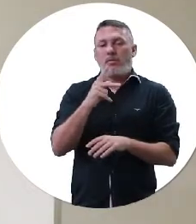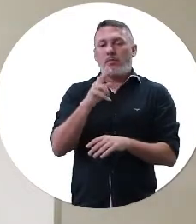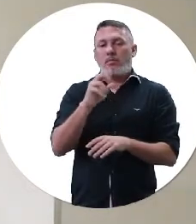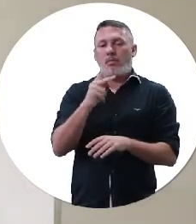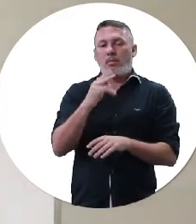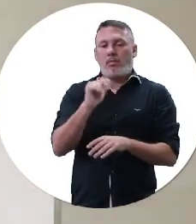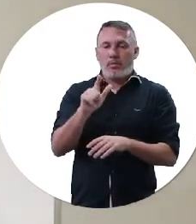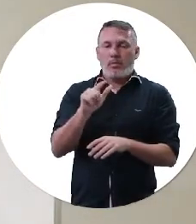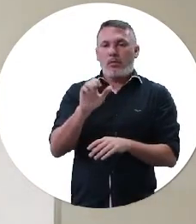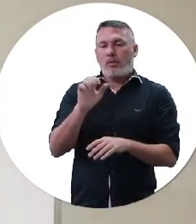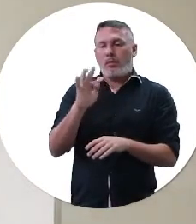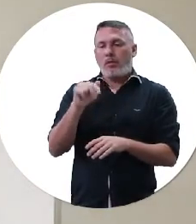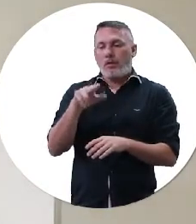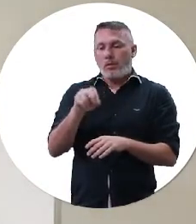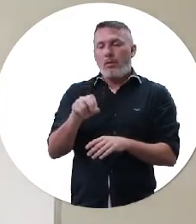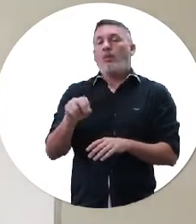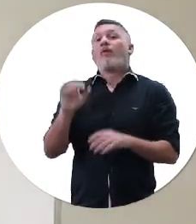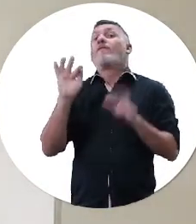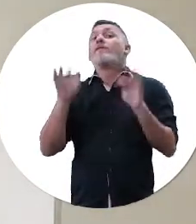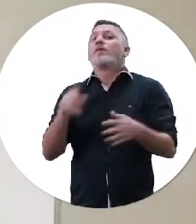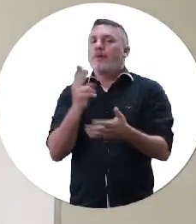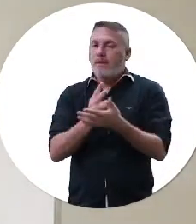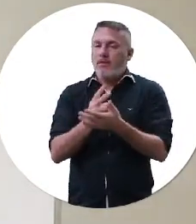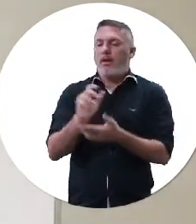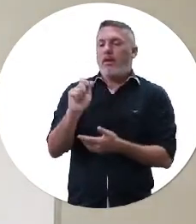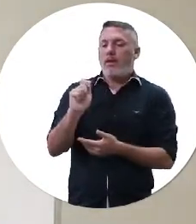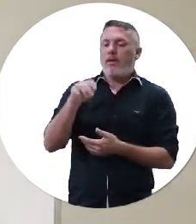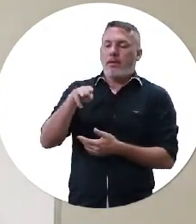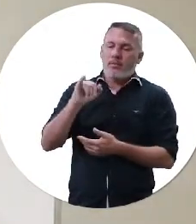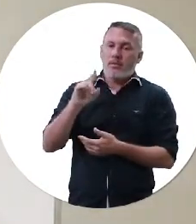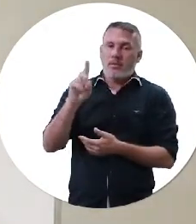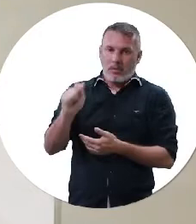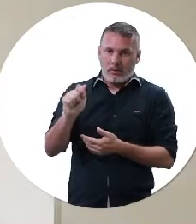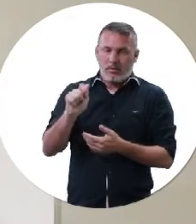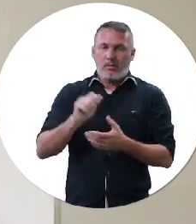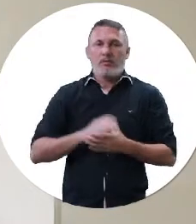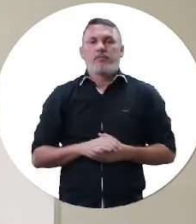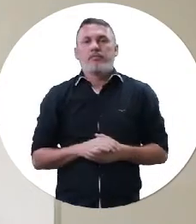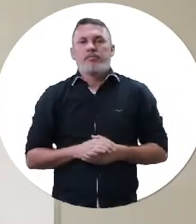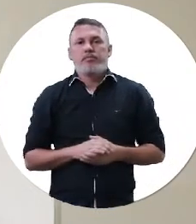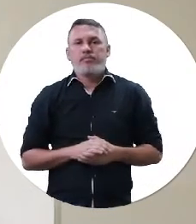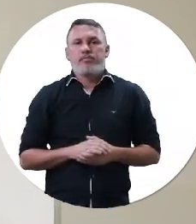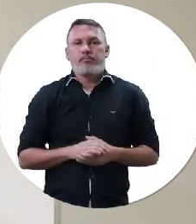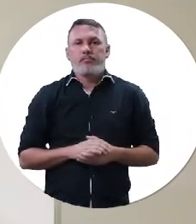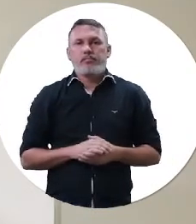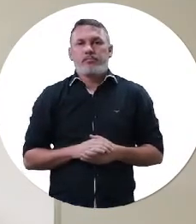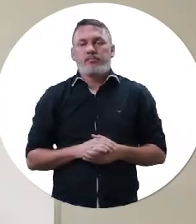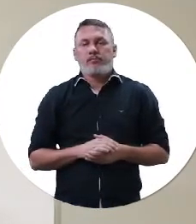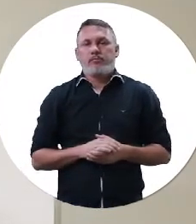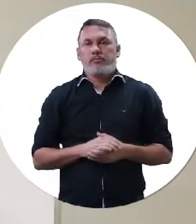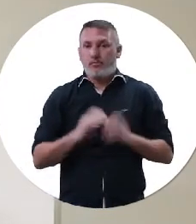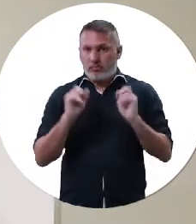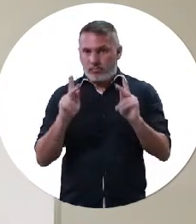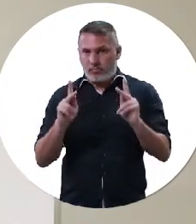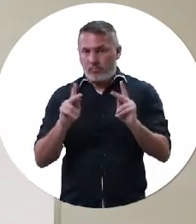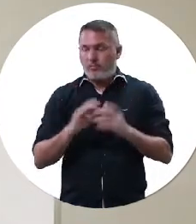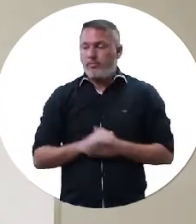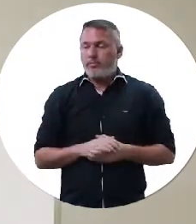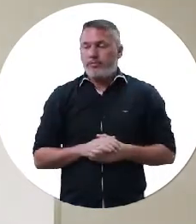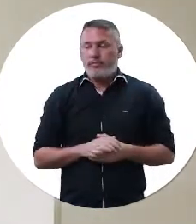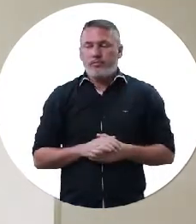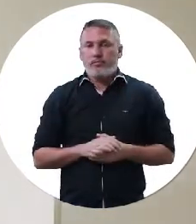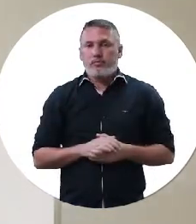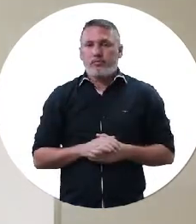Ok? Para finalizar nossos exemplos, essa é a minha cadeia principal. Aquela que está ligada a